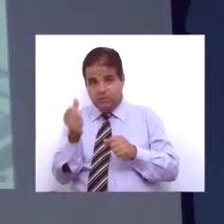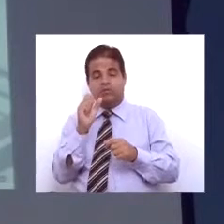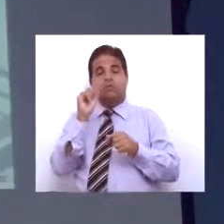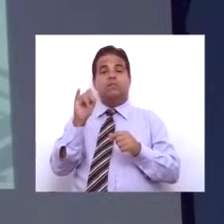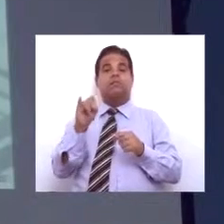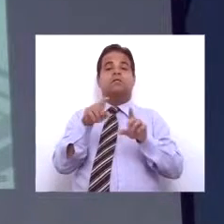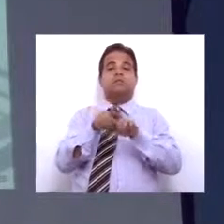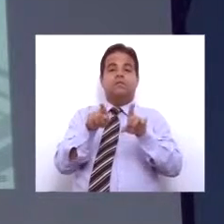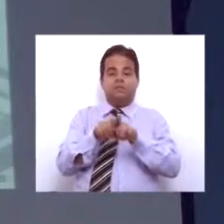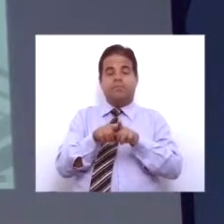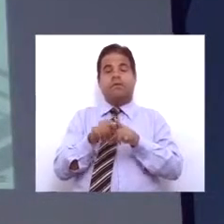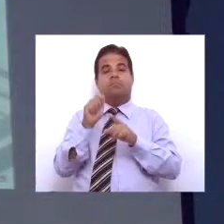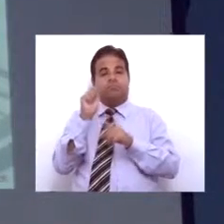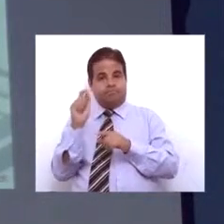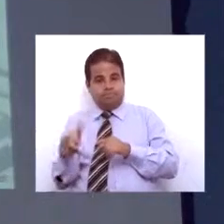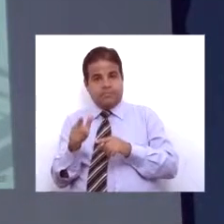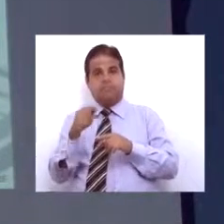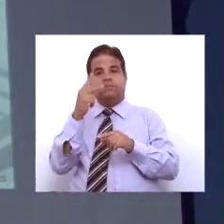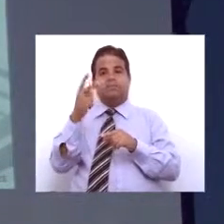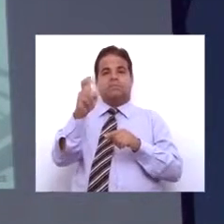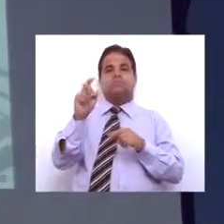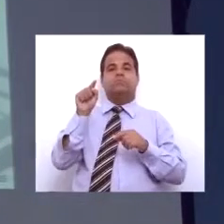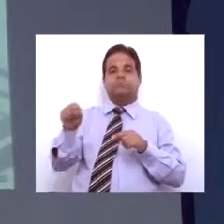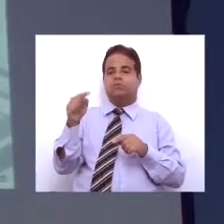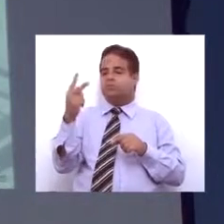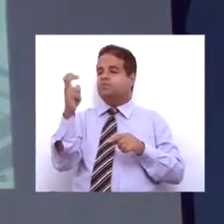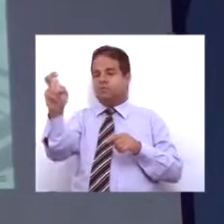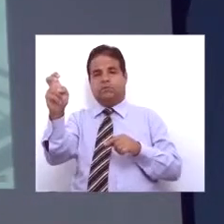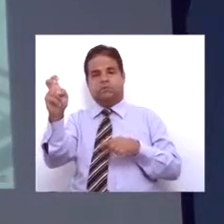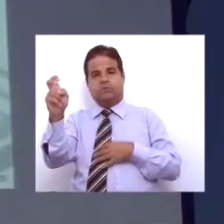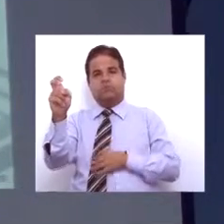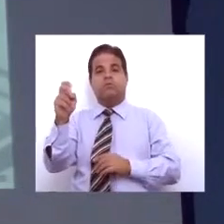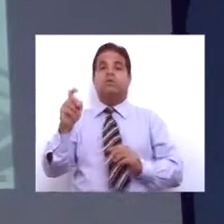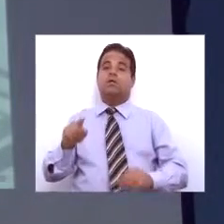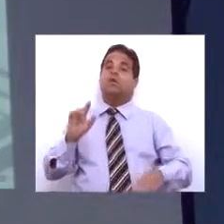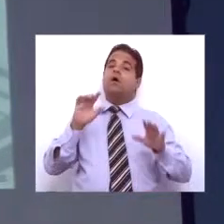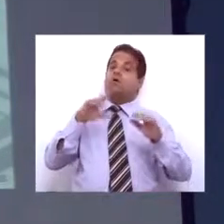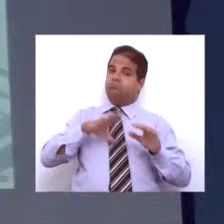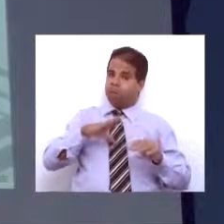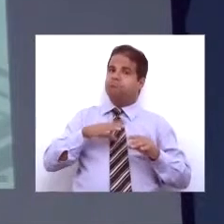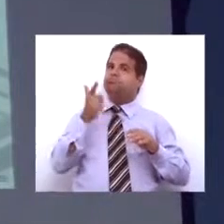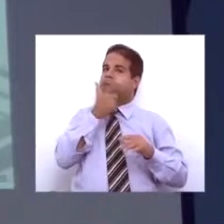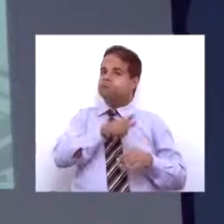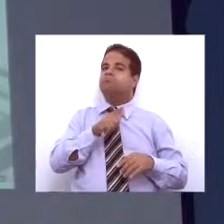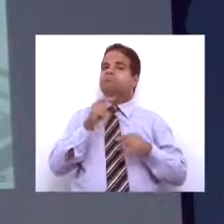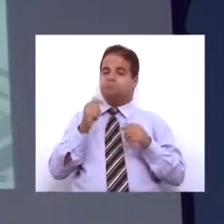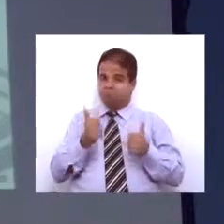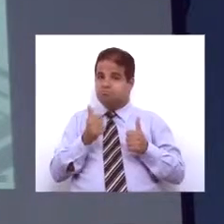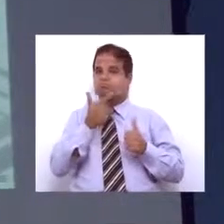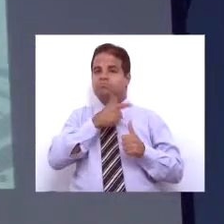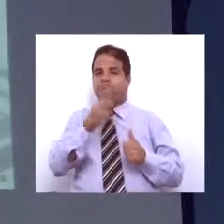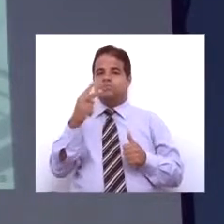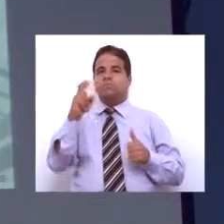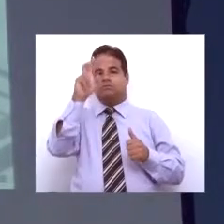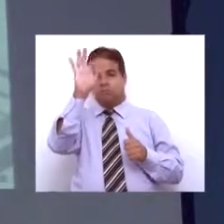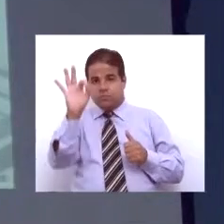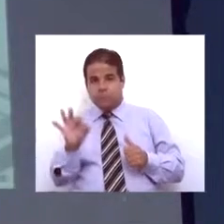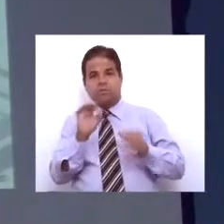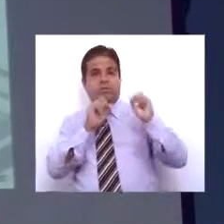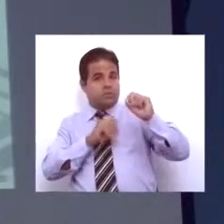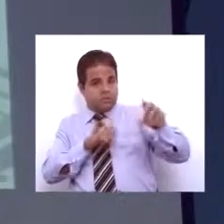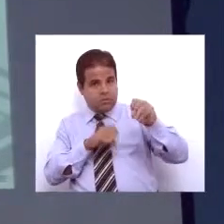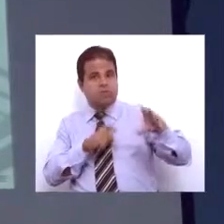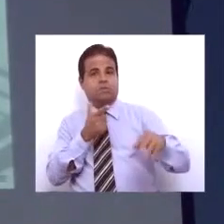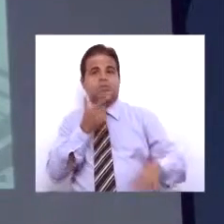no critério de pagos em 25 18 25 então o município atingiu os 25 por cento da educação